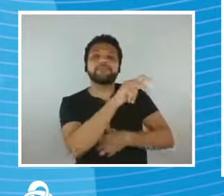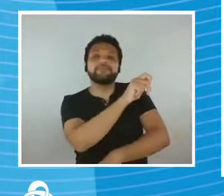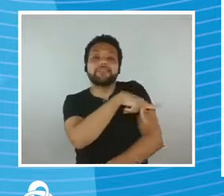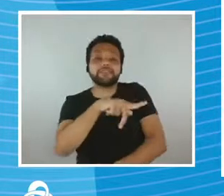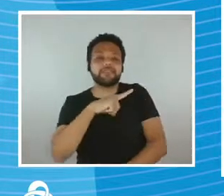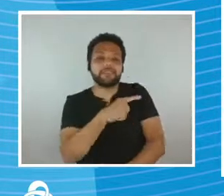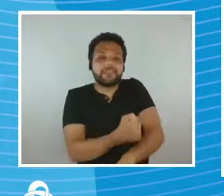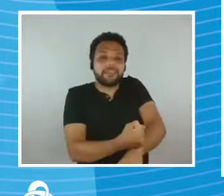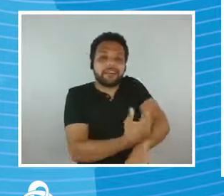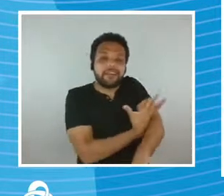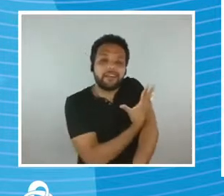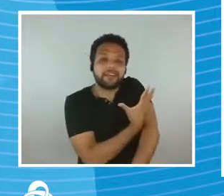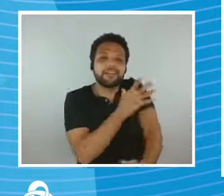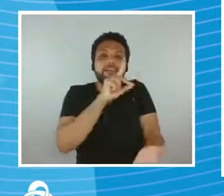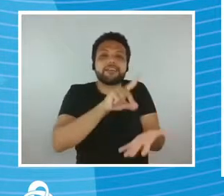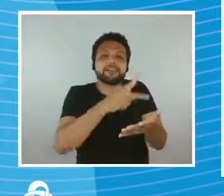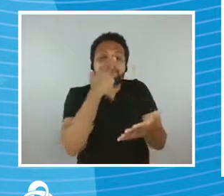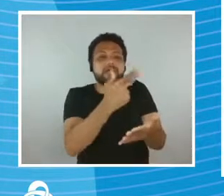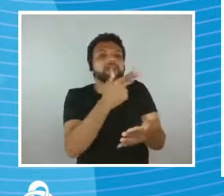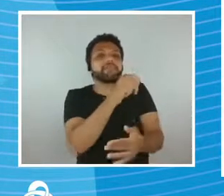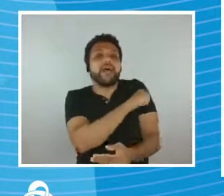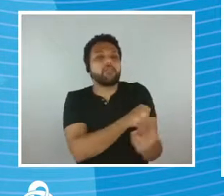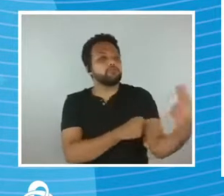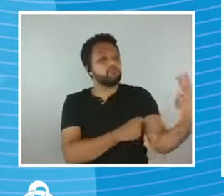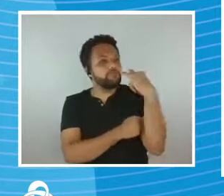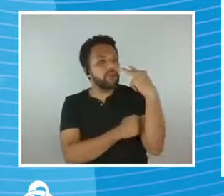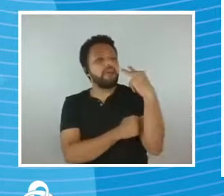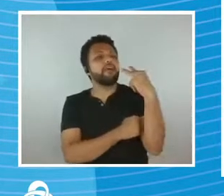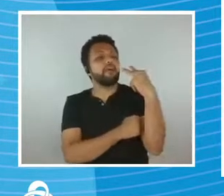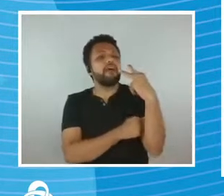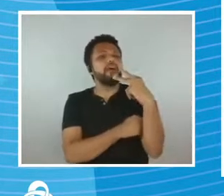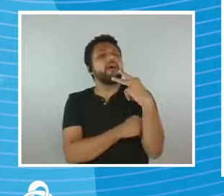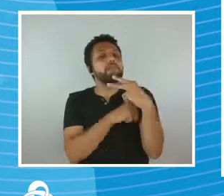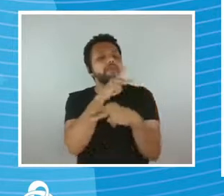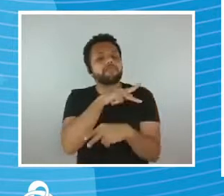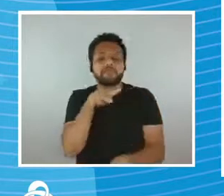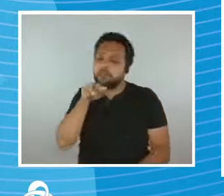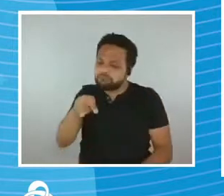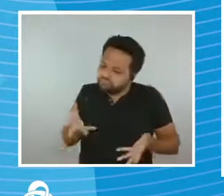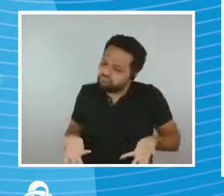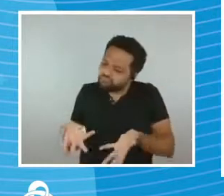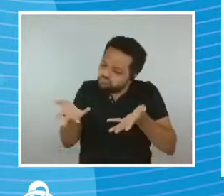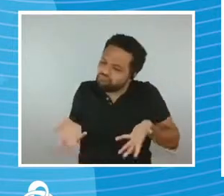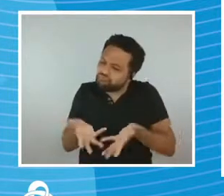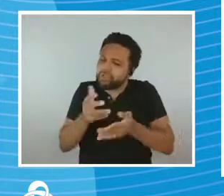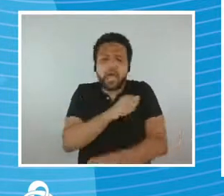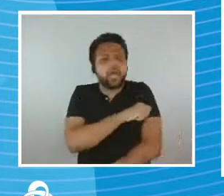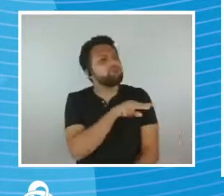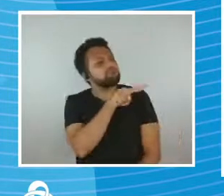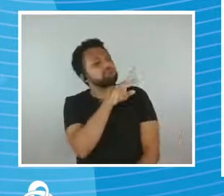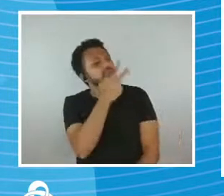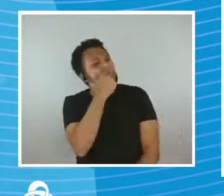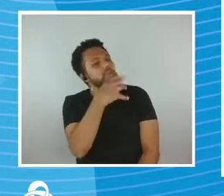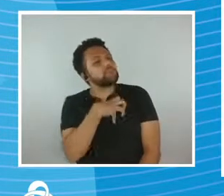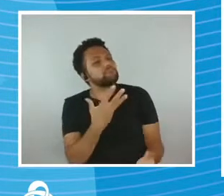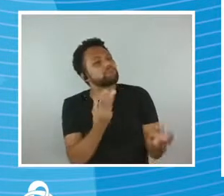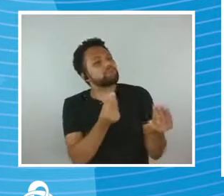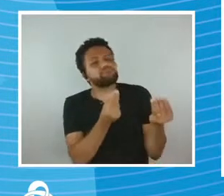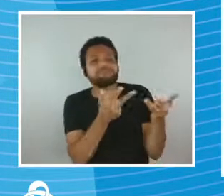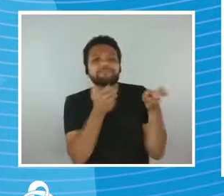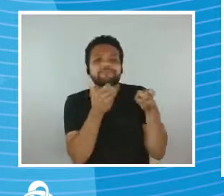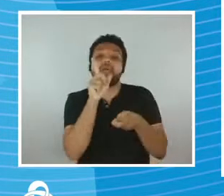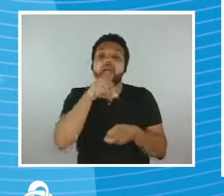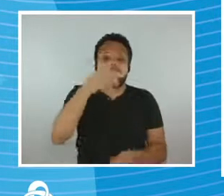emoção, ela transmite motivação para entender o que está na lousa. E isso é uma evidência